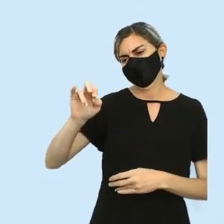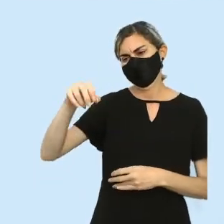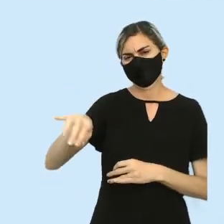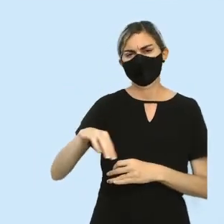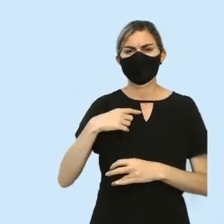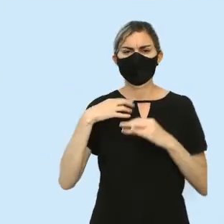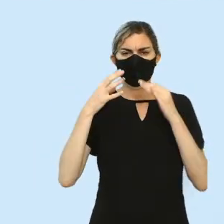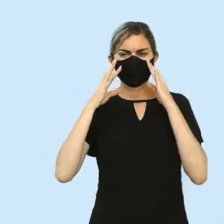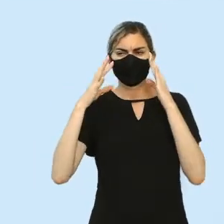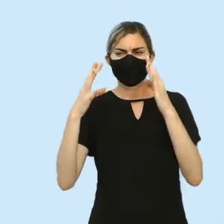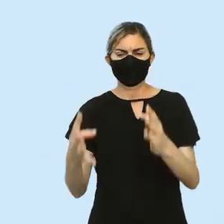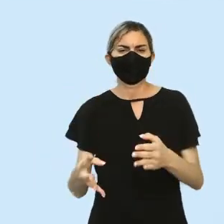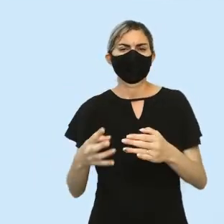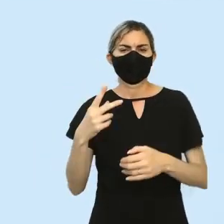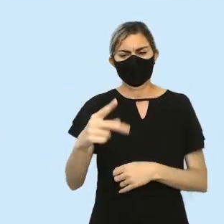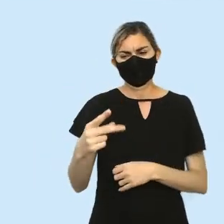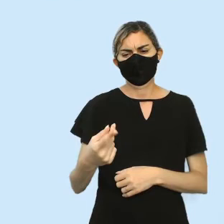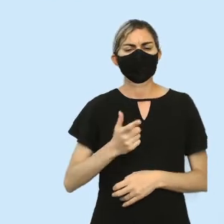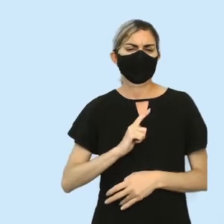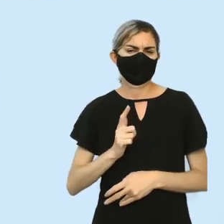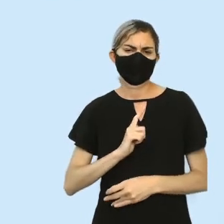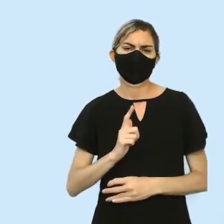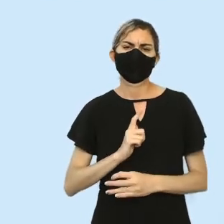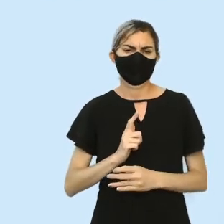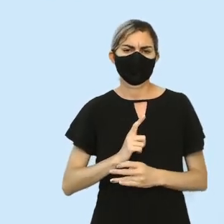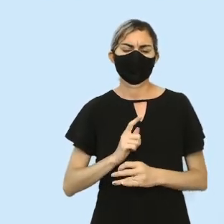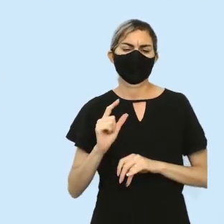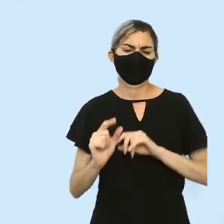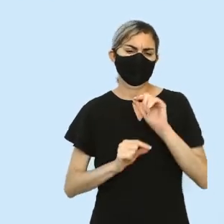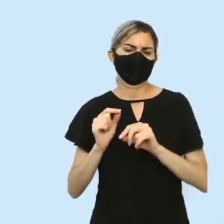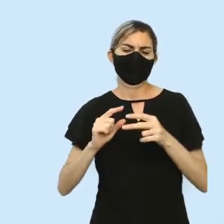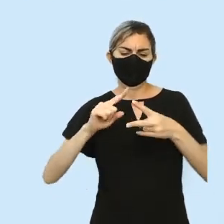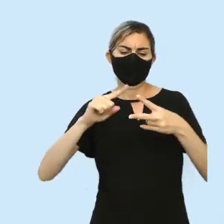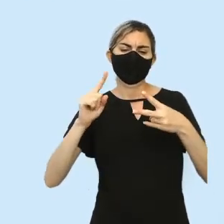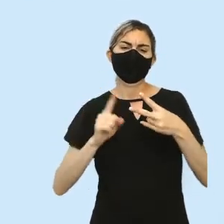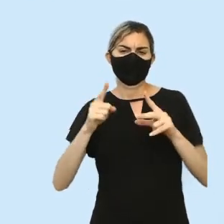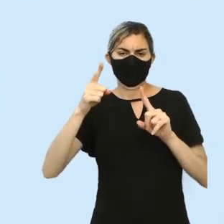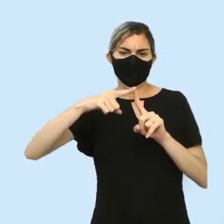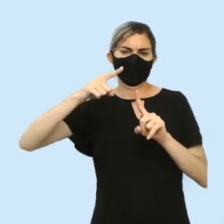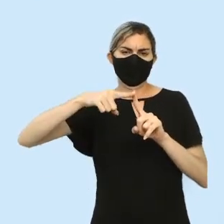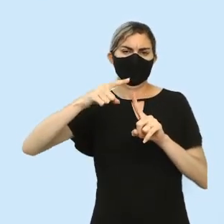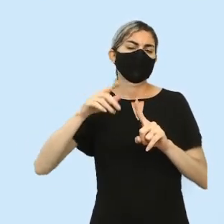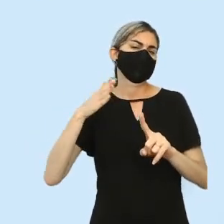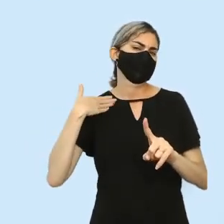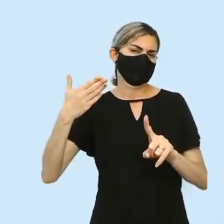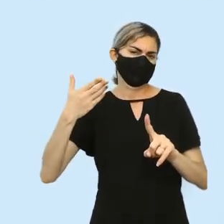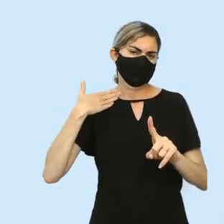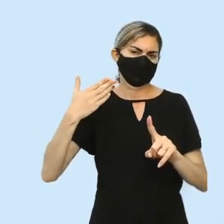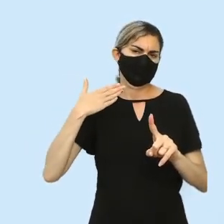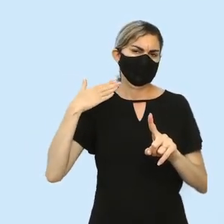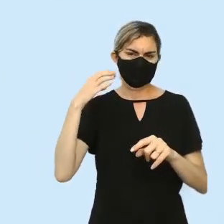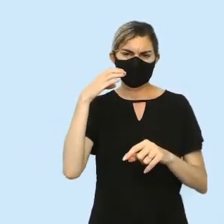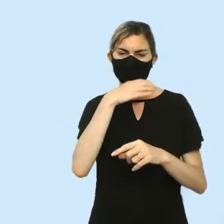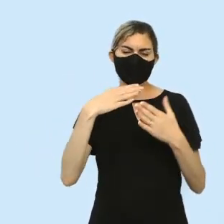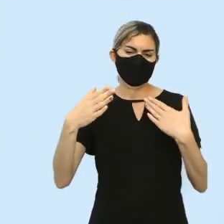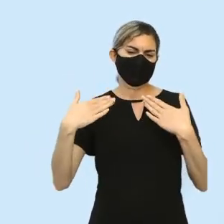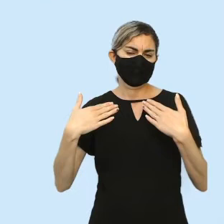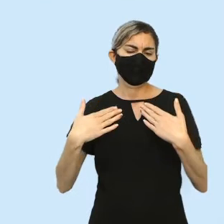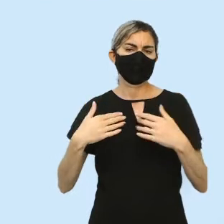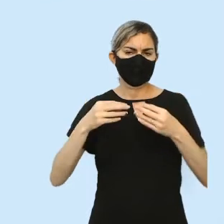preste atenção, meu povo, existem 2 tipos de calor